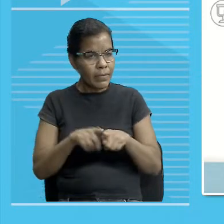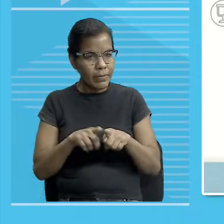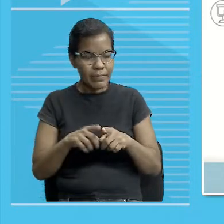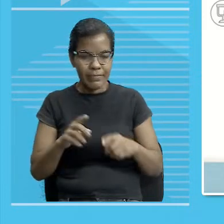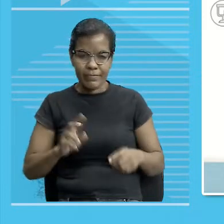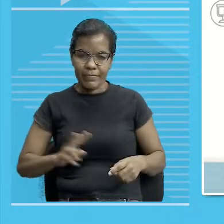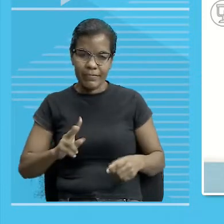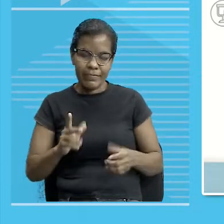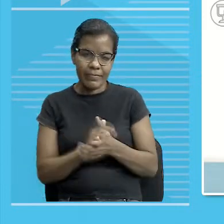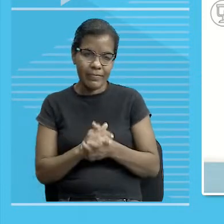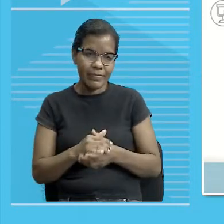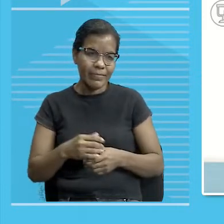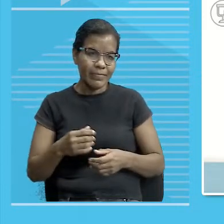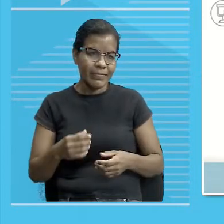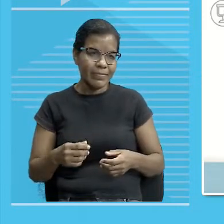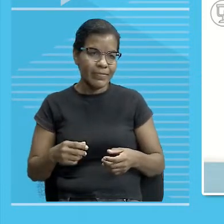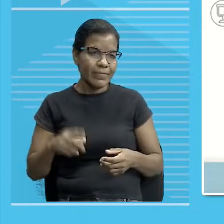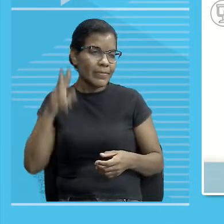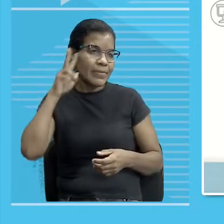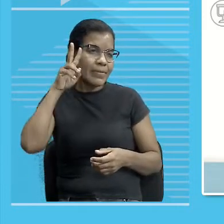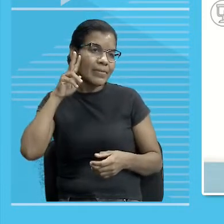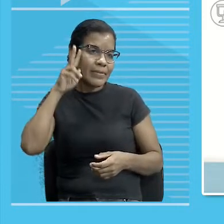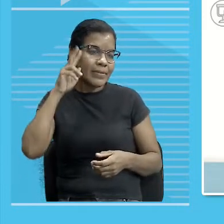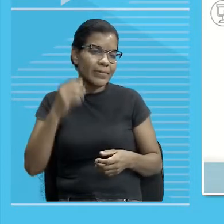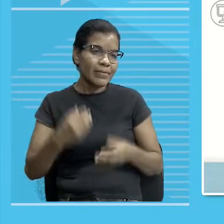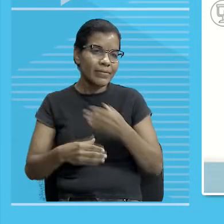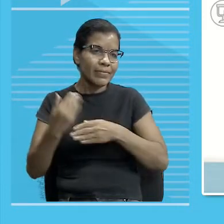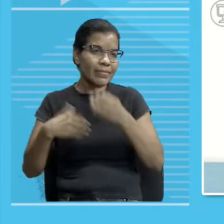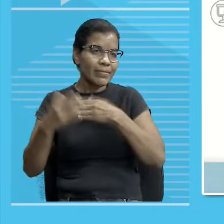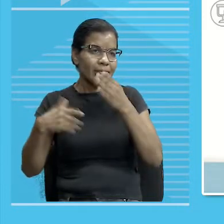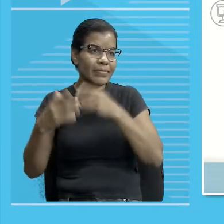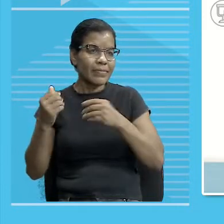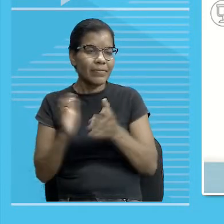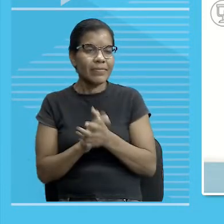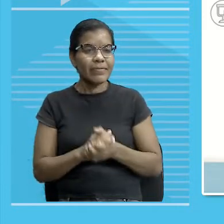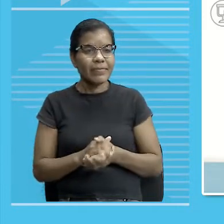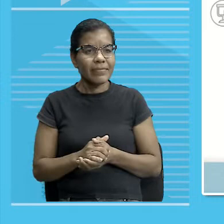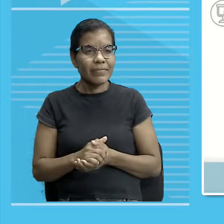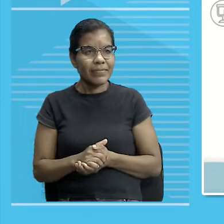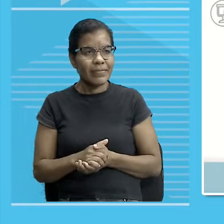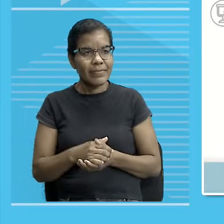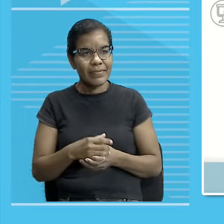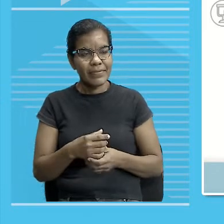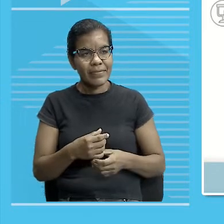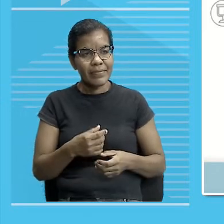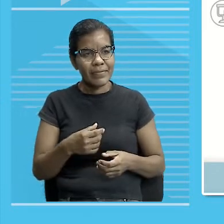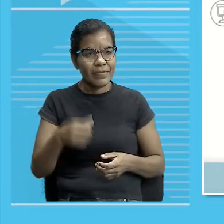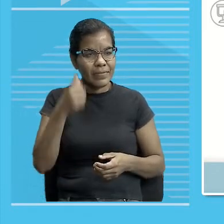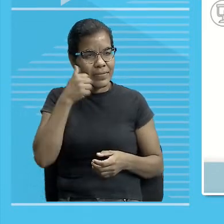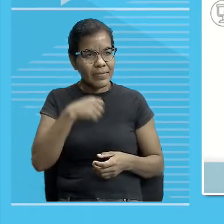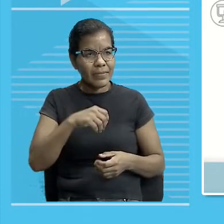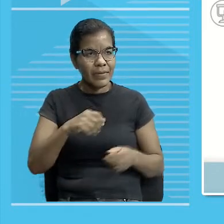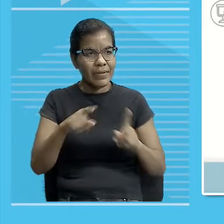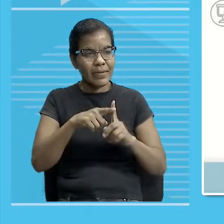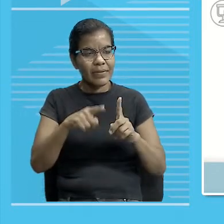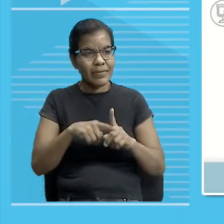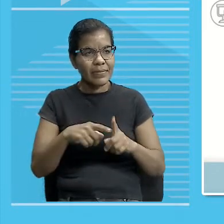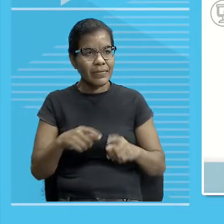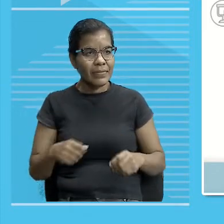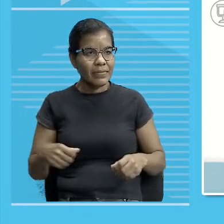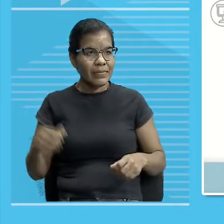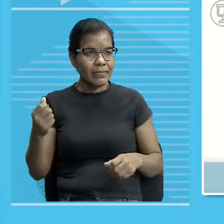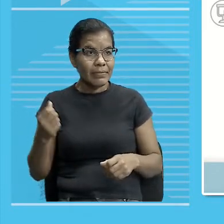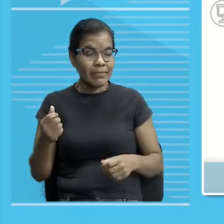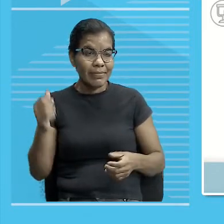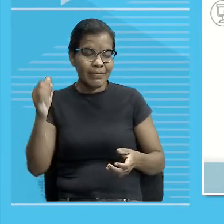história da antiguidade, aí, uma novela só que tem aí, passando sobre isso, que é o cara, a menina engravidada, vai lá na casa do psicólogo, você vai casar com